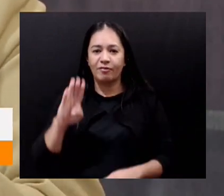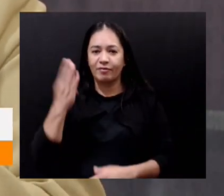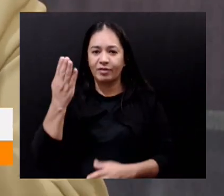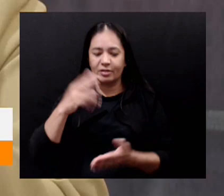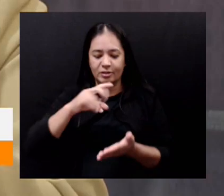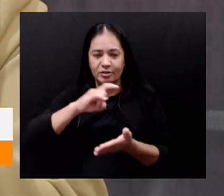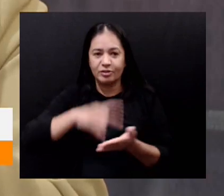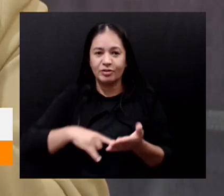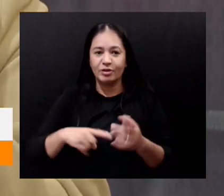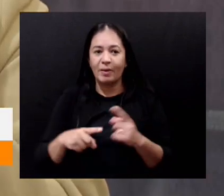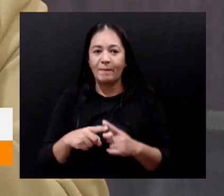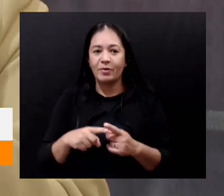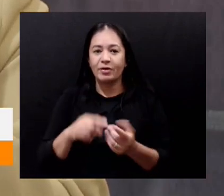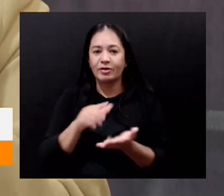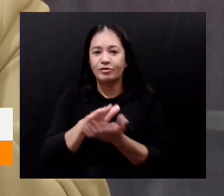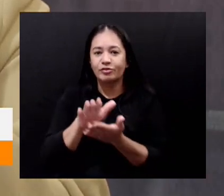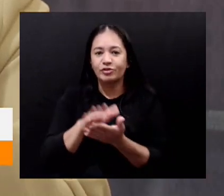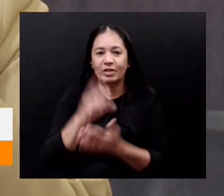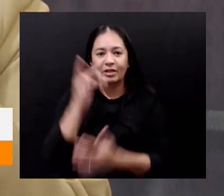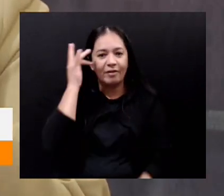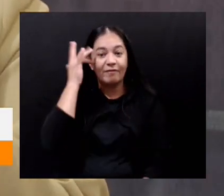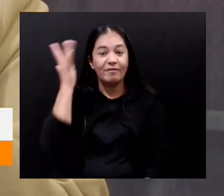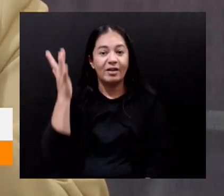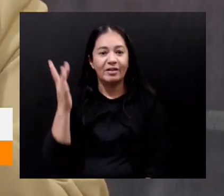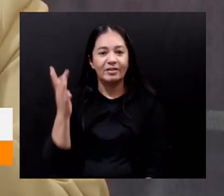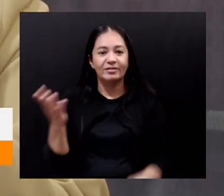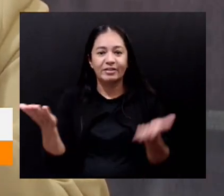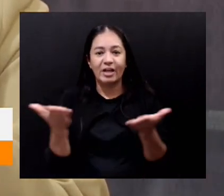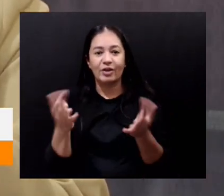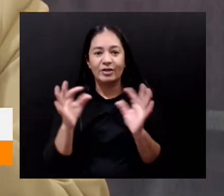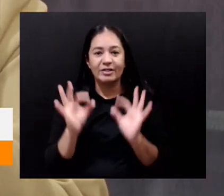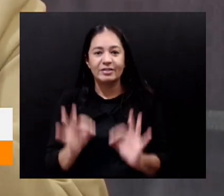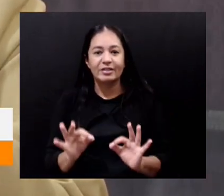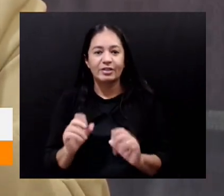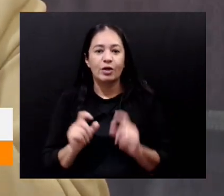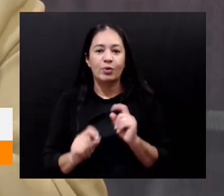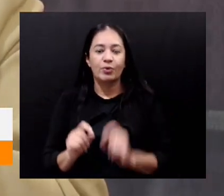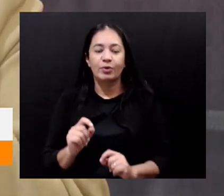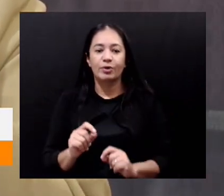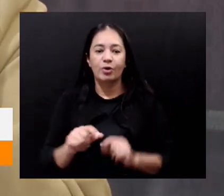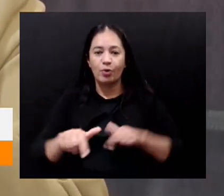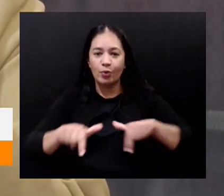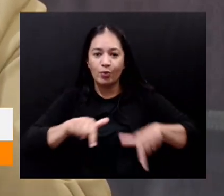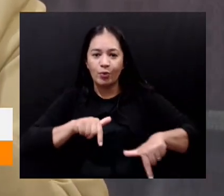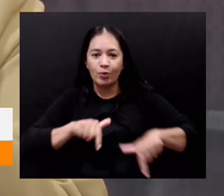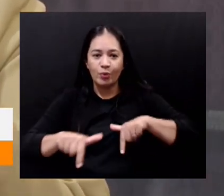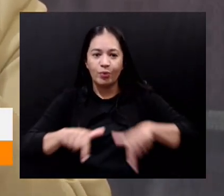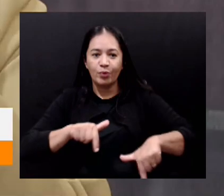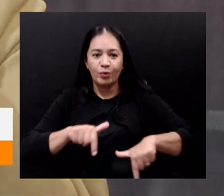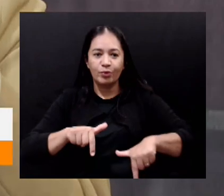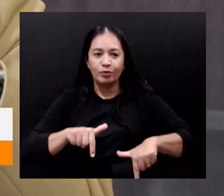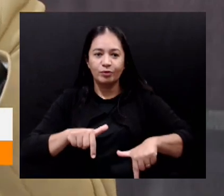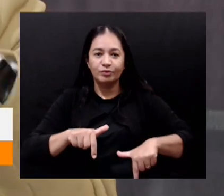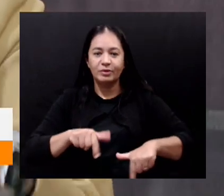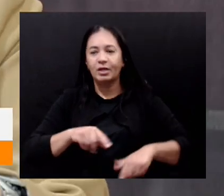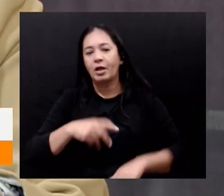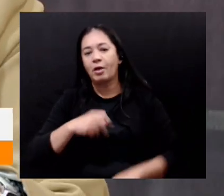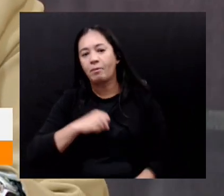mais fácil. E o que é certo é que o trabalho quer em Portugal, na Itália, na Espanha, é